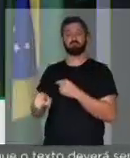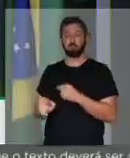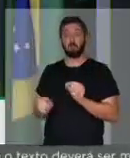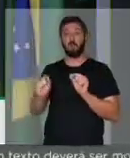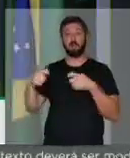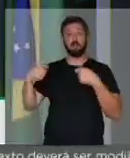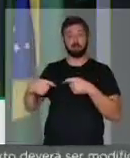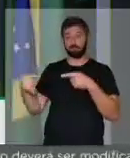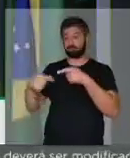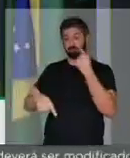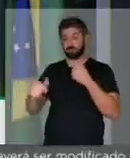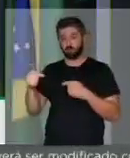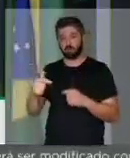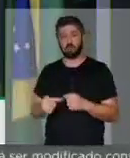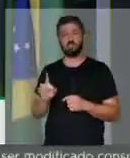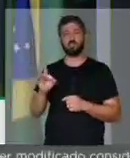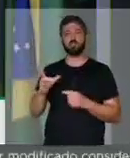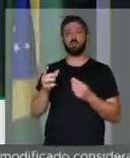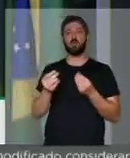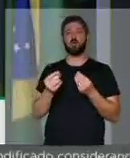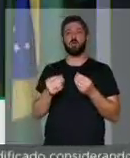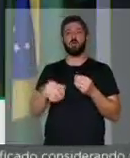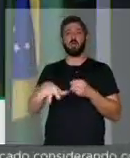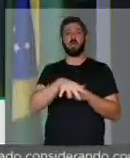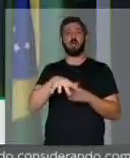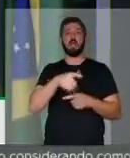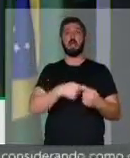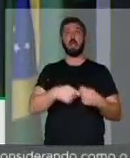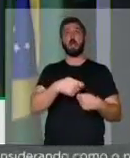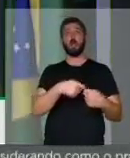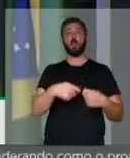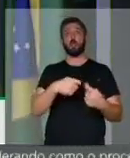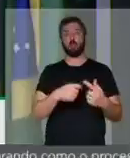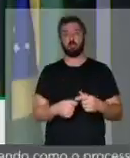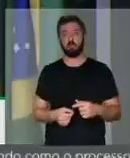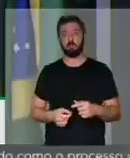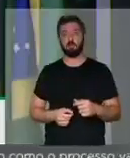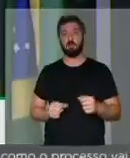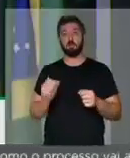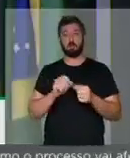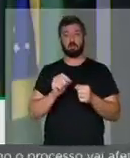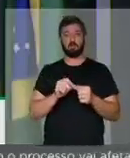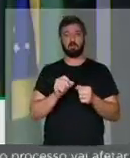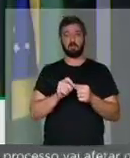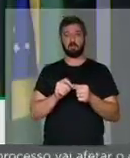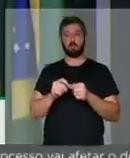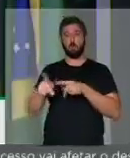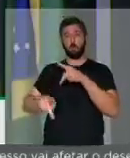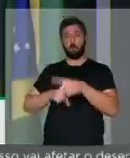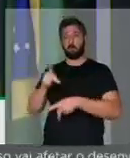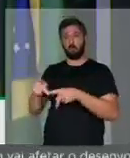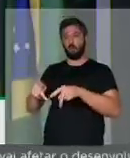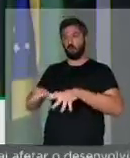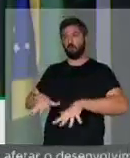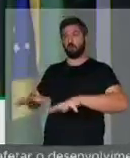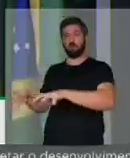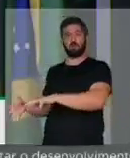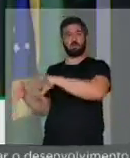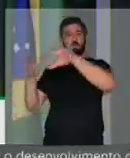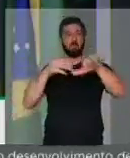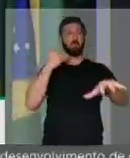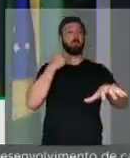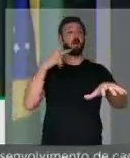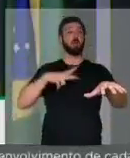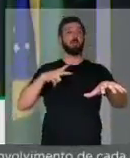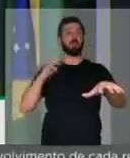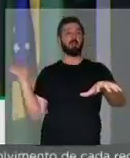fato que precisa ser feito, está atendendo muito mais o setor econômico do nosso país, querendo jogar uma massa da população para a mão dos bancos,